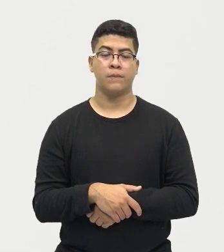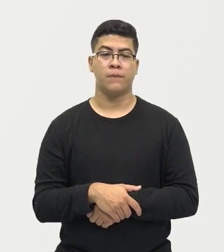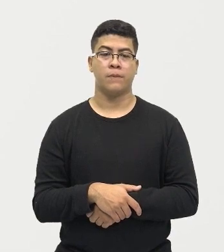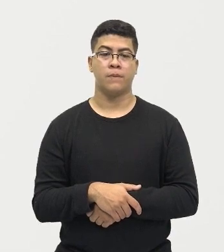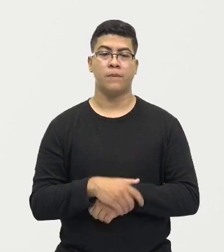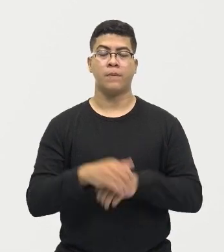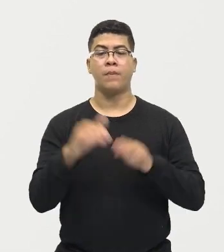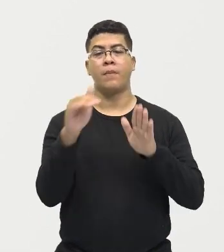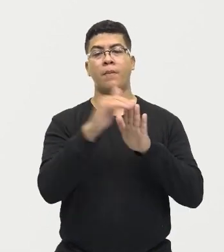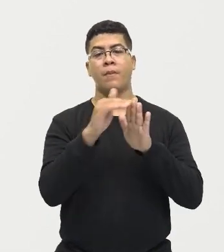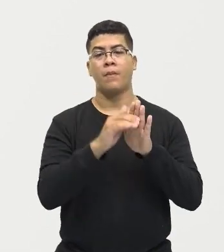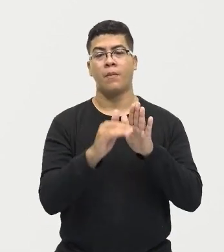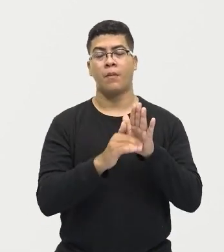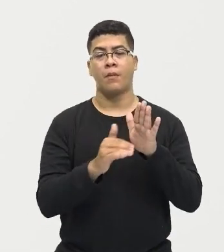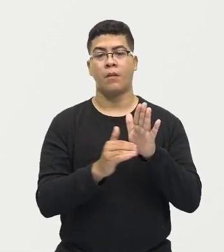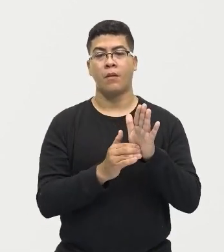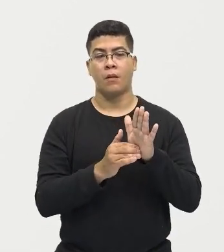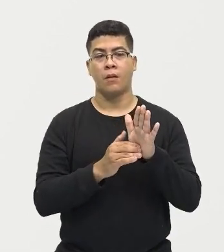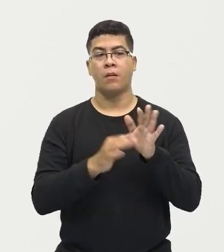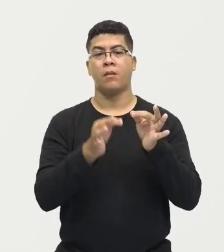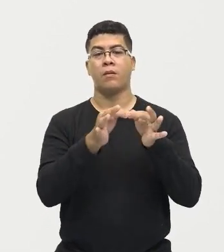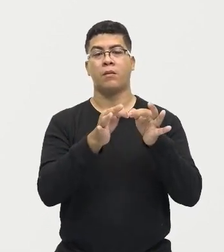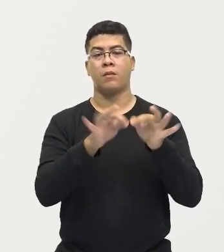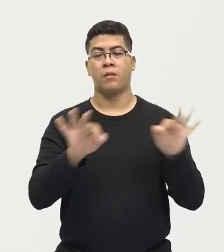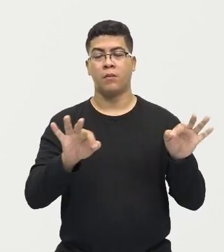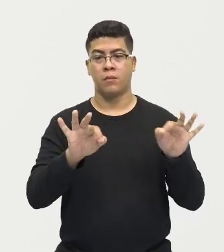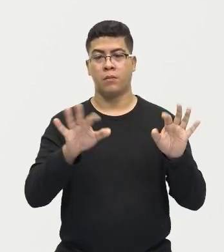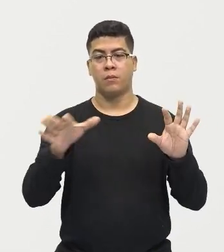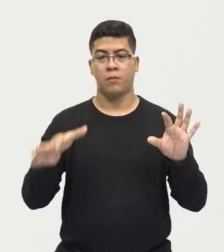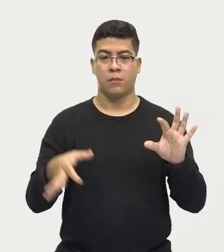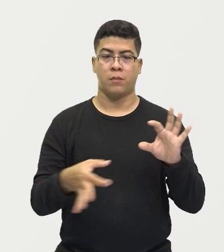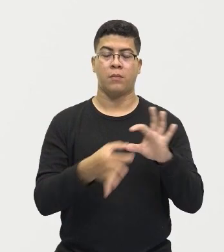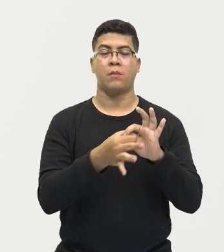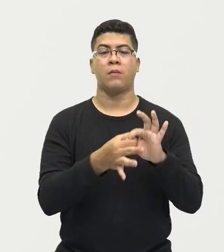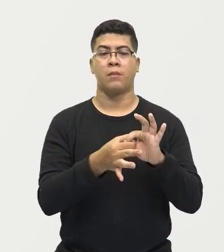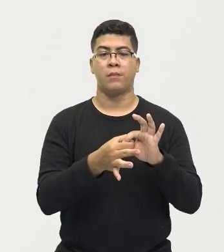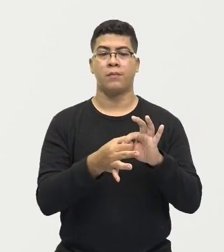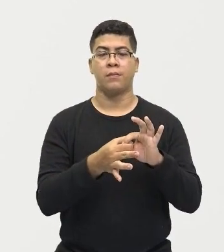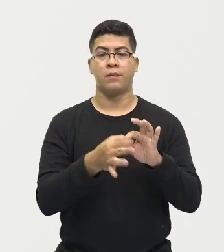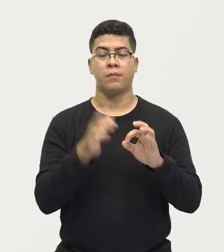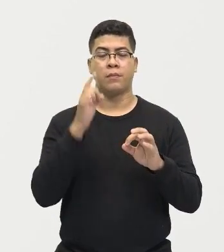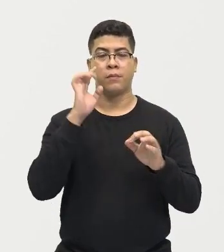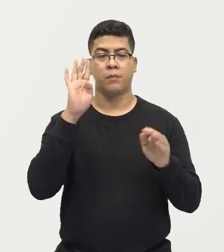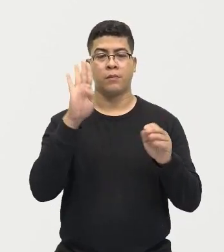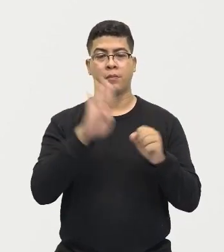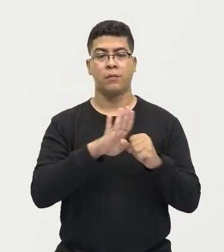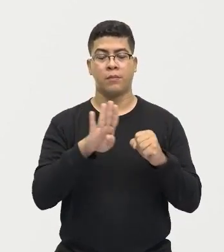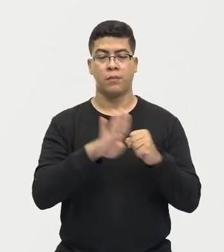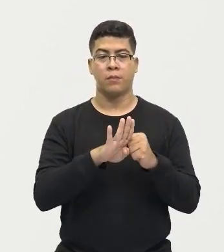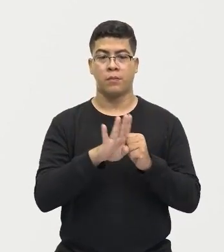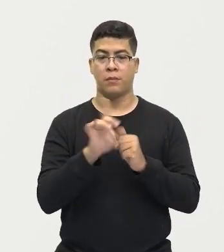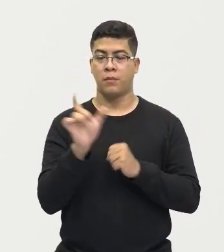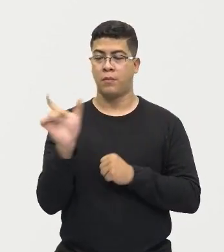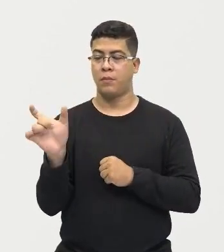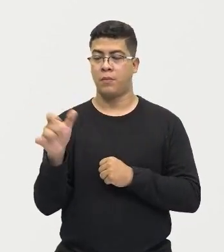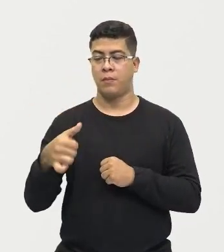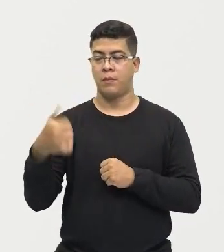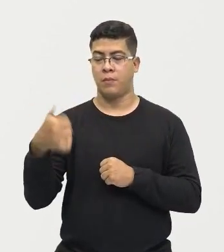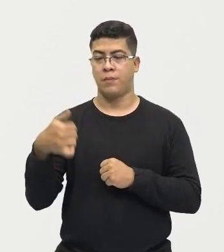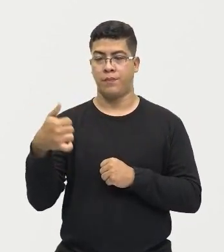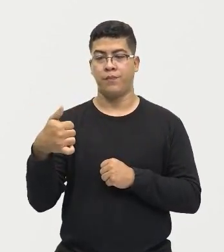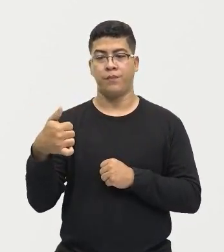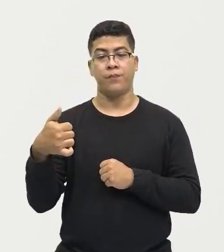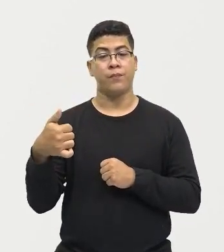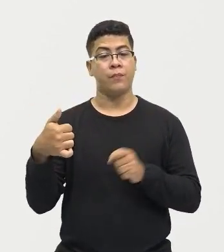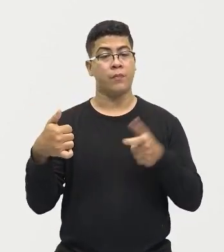Classificação das subordinadas substantivas. Então, temos a primeira oração, segunda oração, a oração subordinada. Aqui,